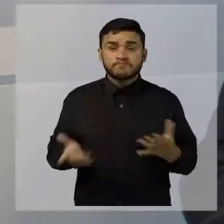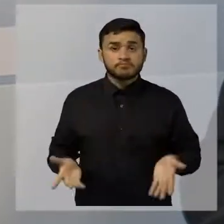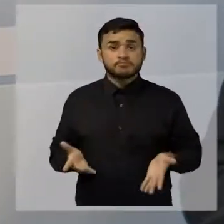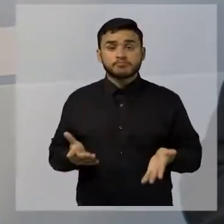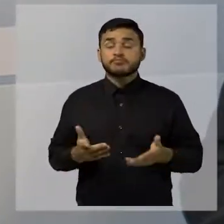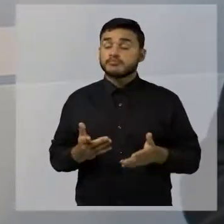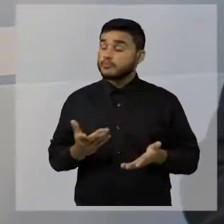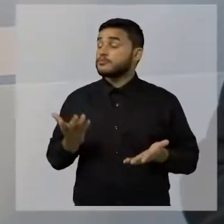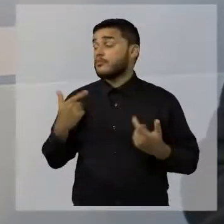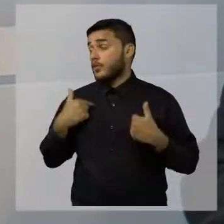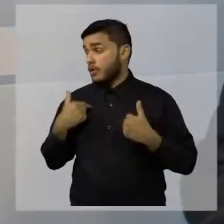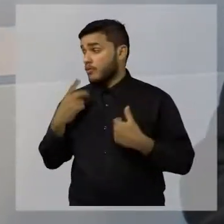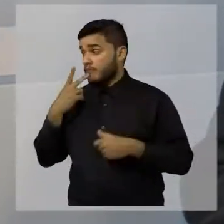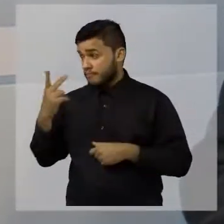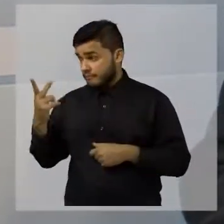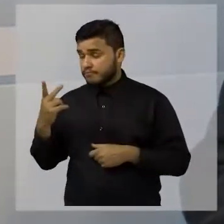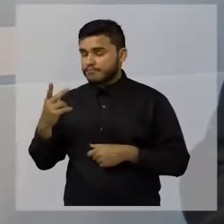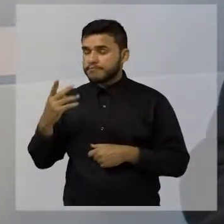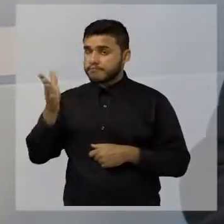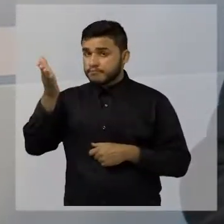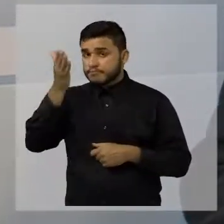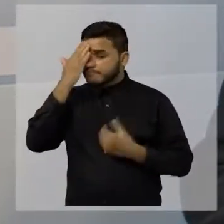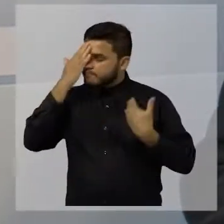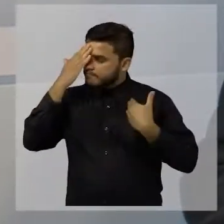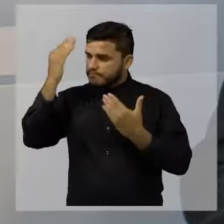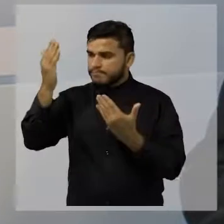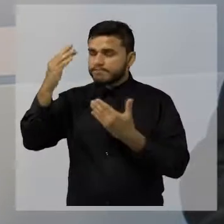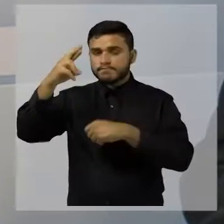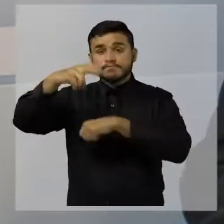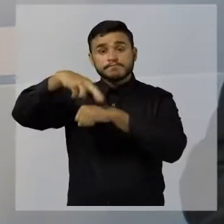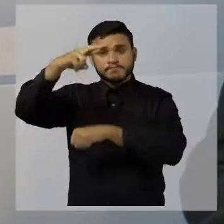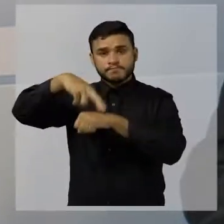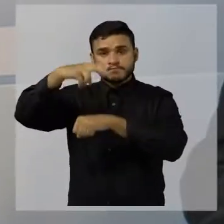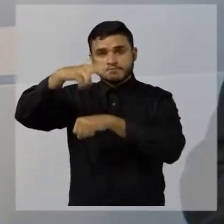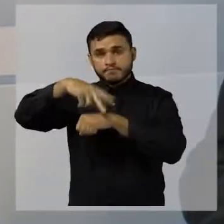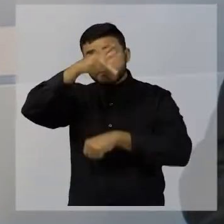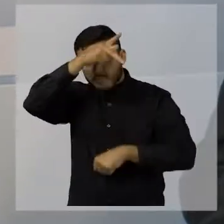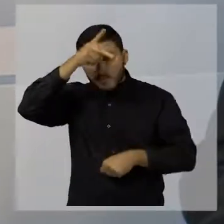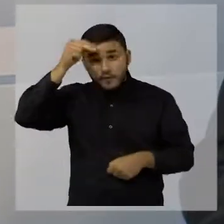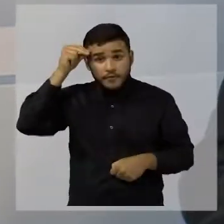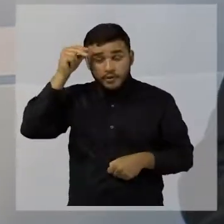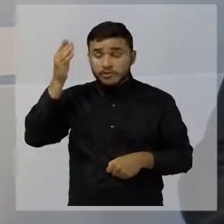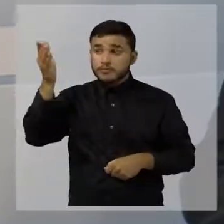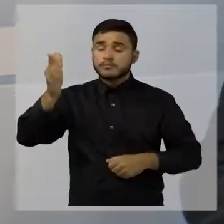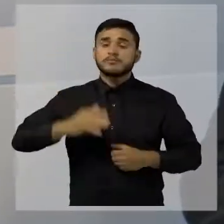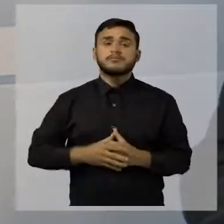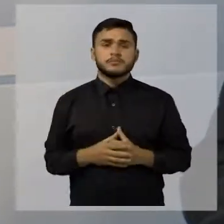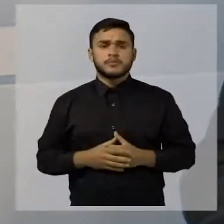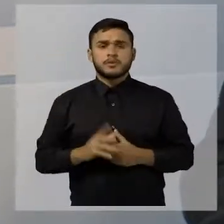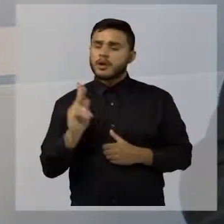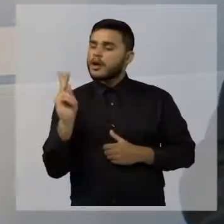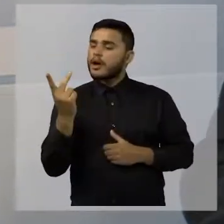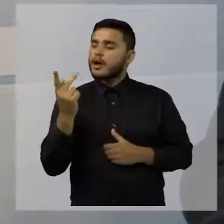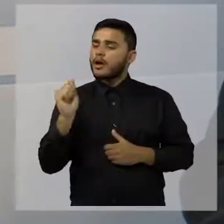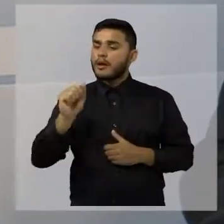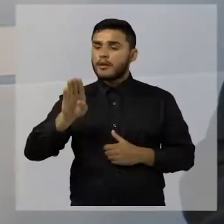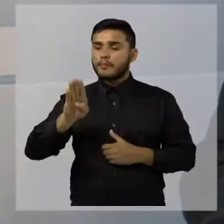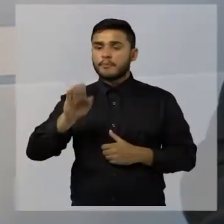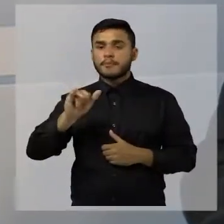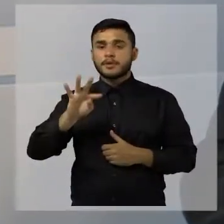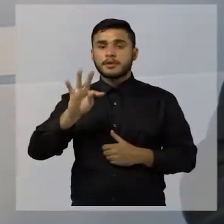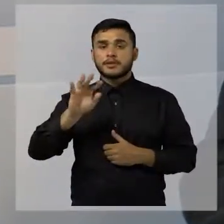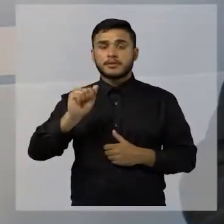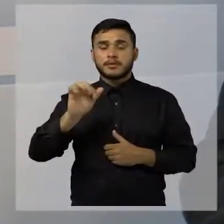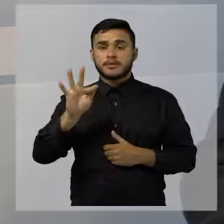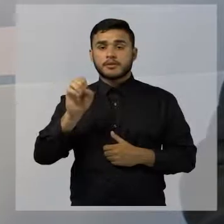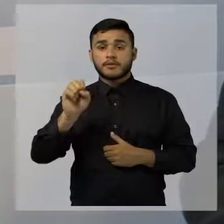Cláudio, eu aqui sempre sou grato, né, queria agradecer também ao pessoal da Habitafor, a doutora Olinda Marques